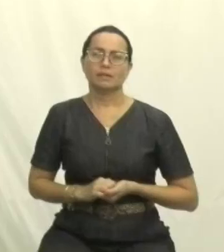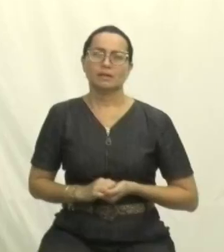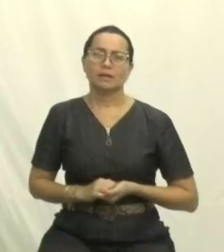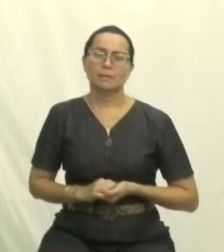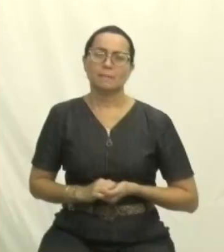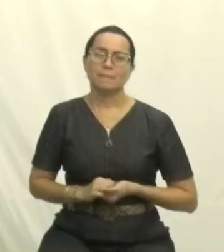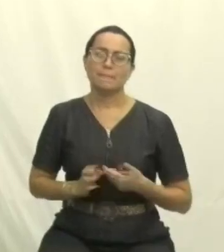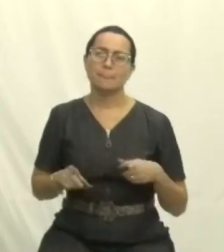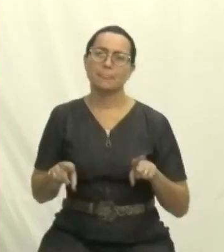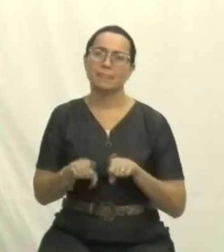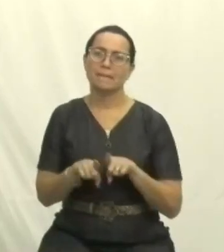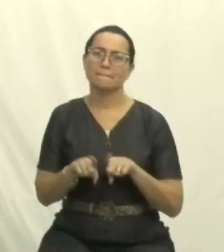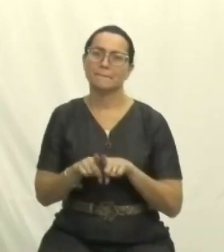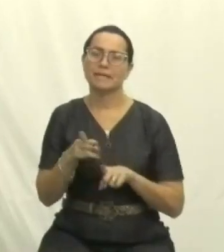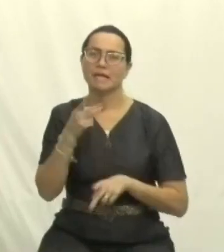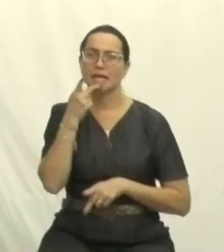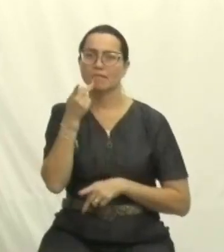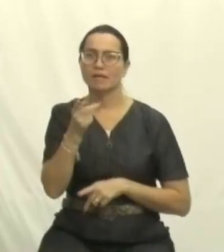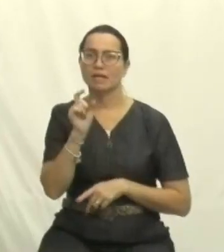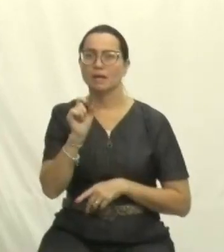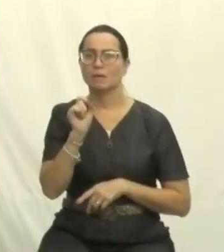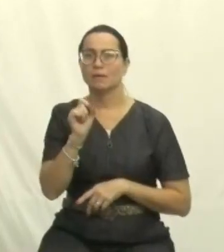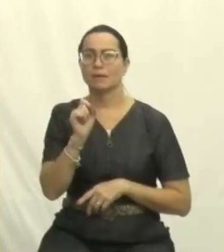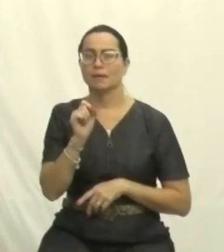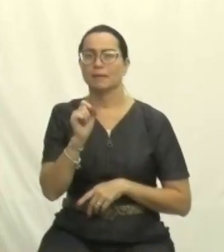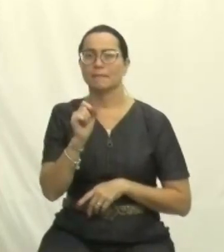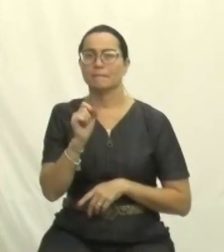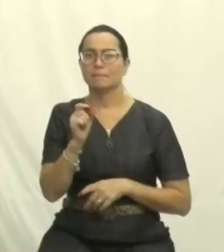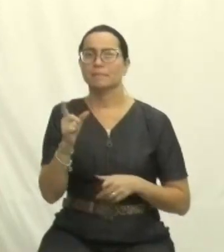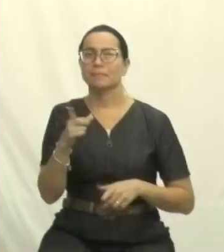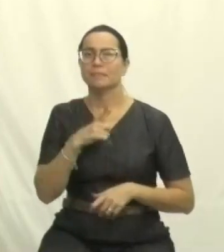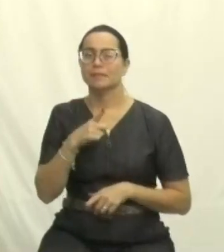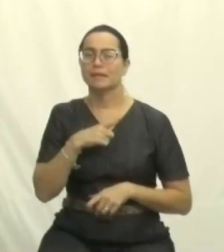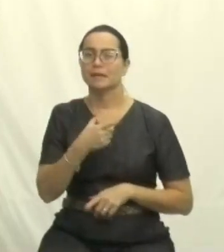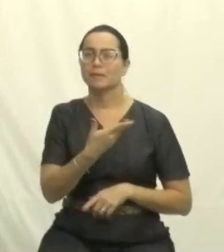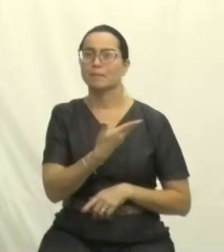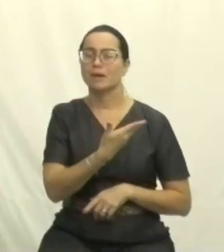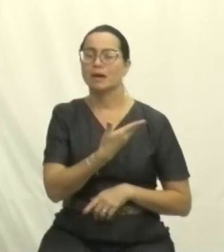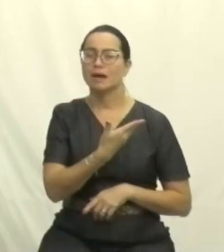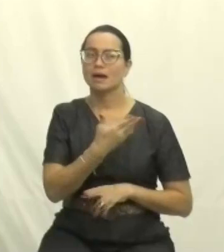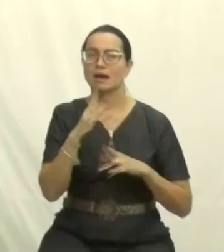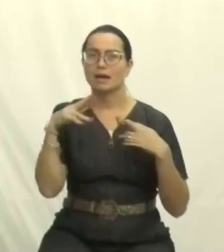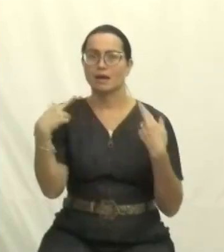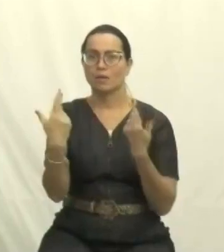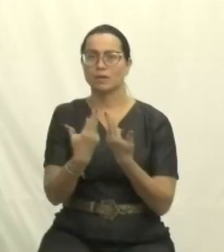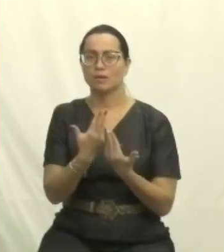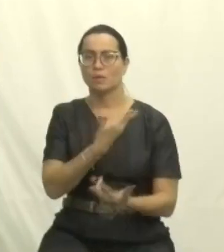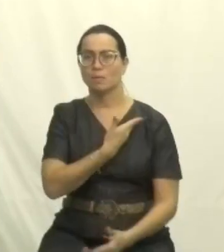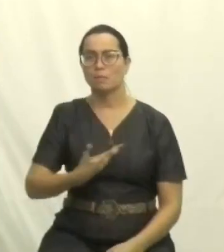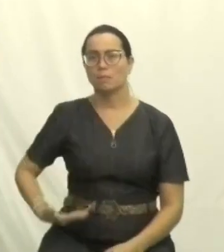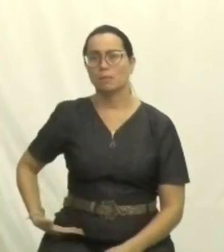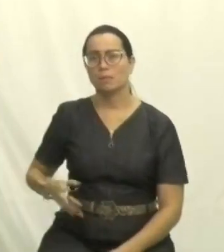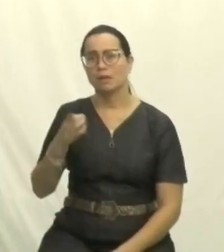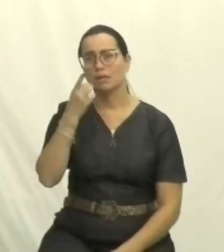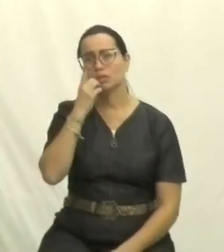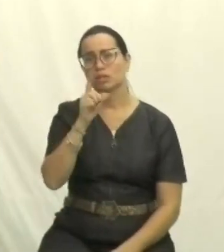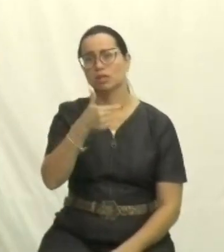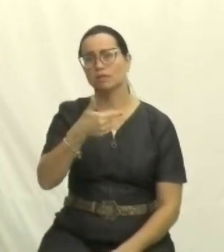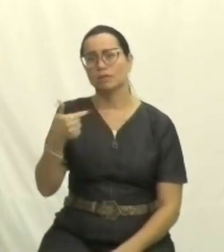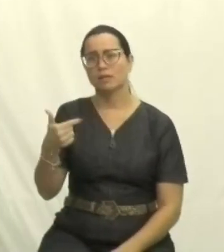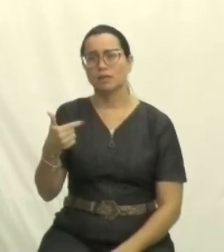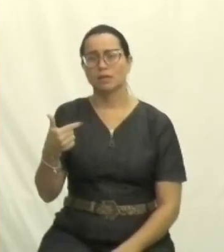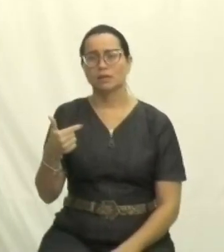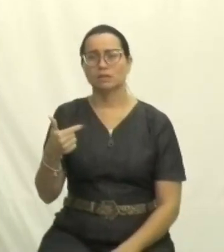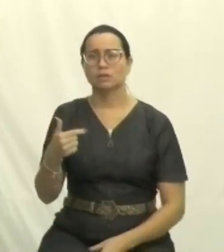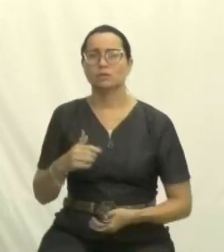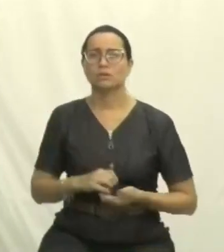Também dizer que nós temos uma audiência pública, né, porque damos dia 22, né, presidente, uma